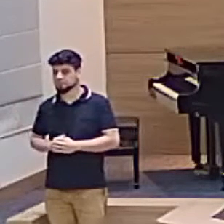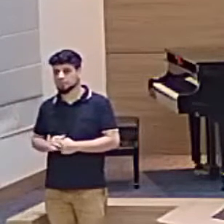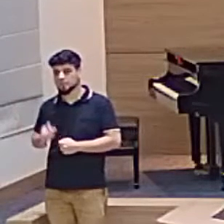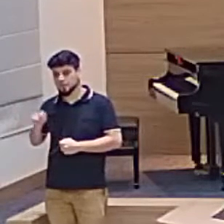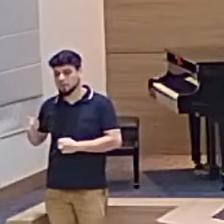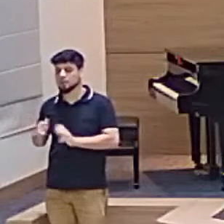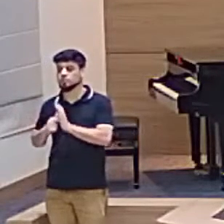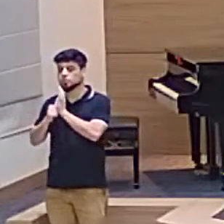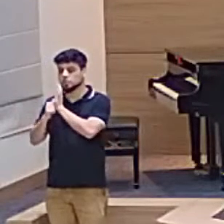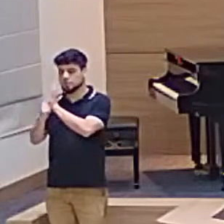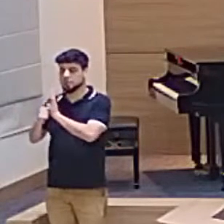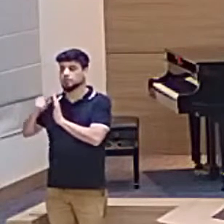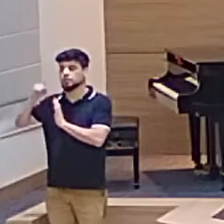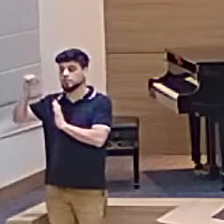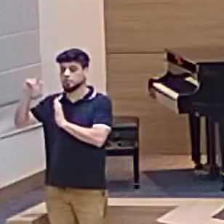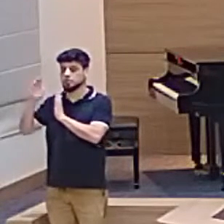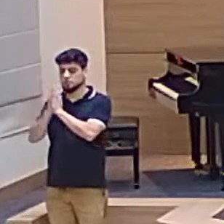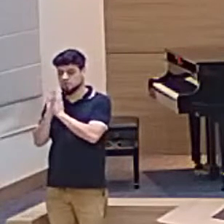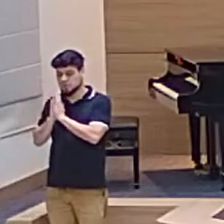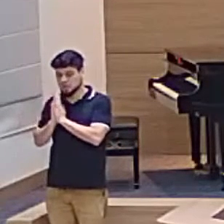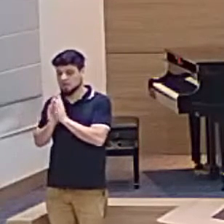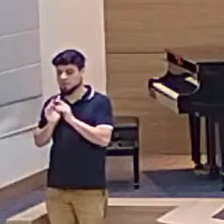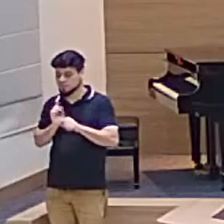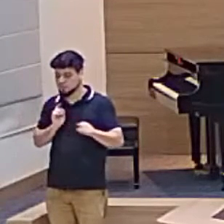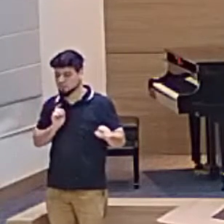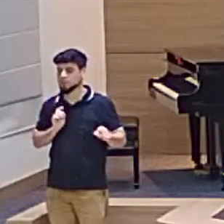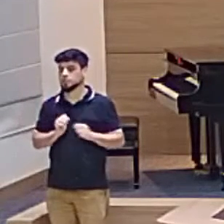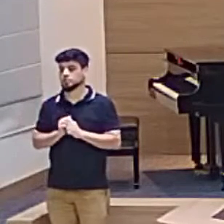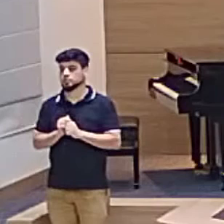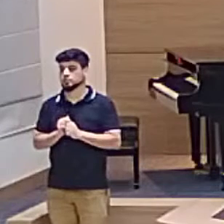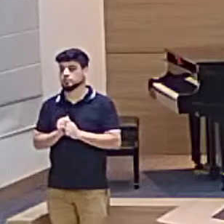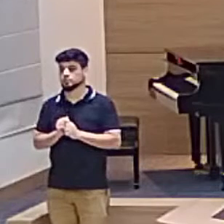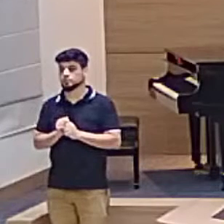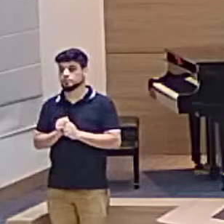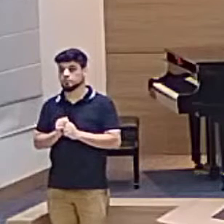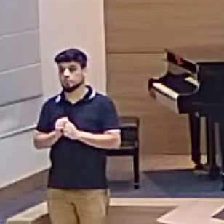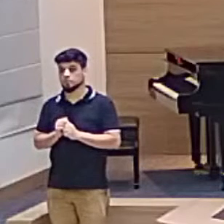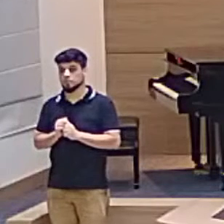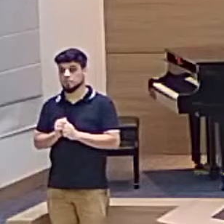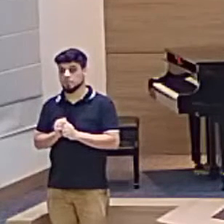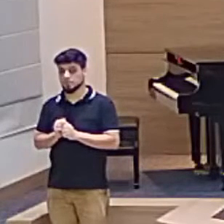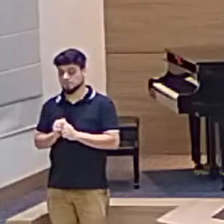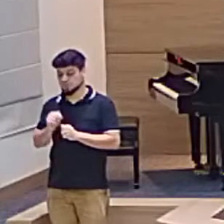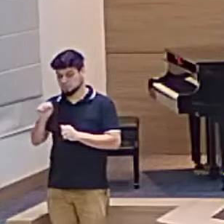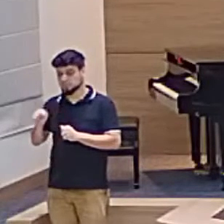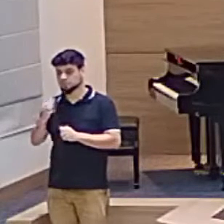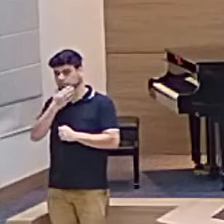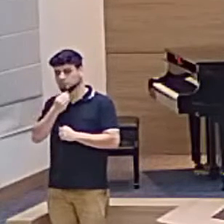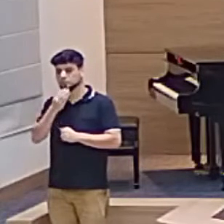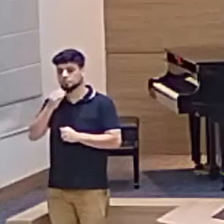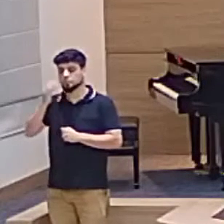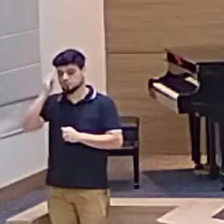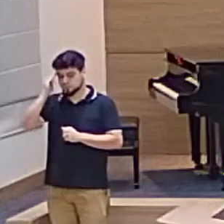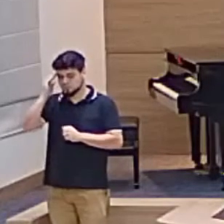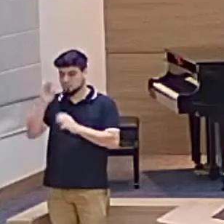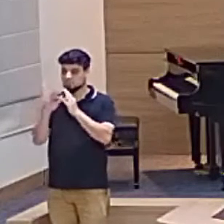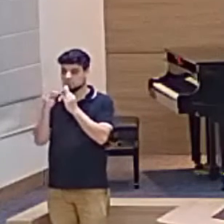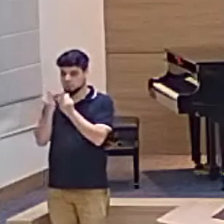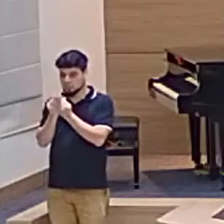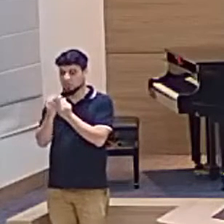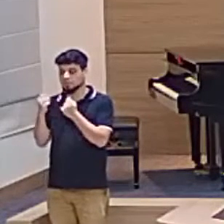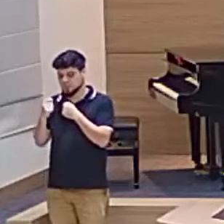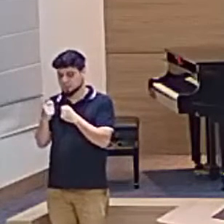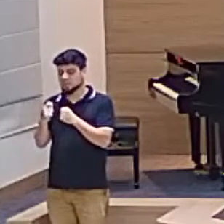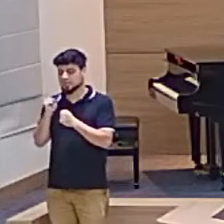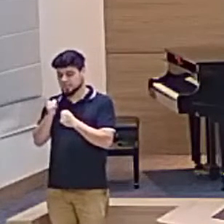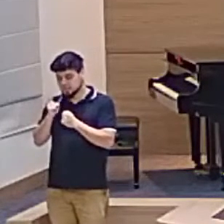filhos ele orava pela sua família e esse homem entendia que a sua família precisava estar no